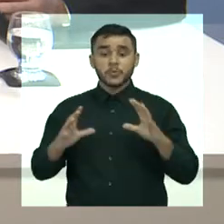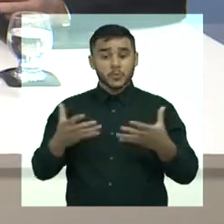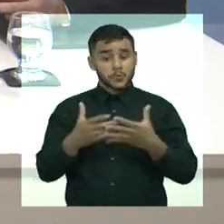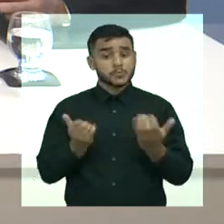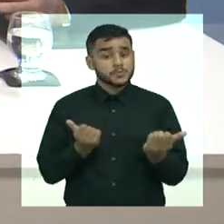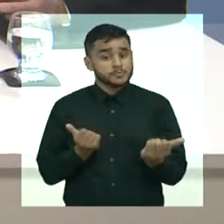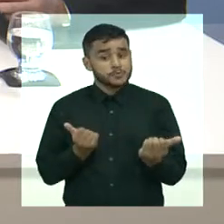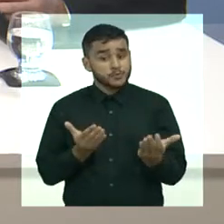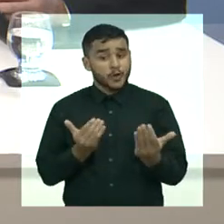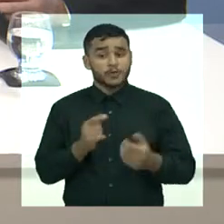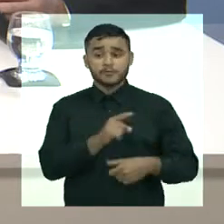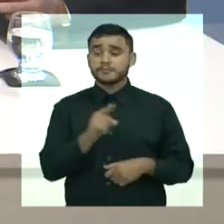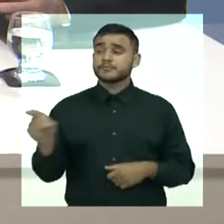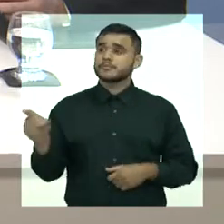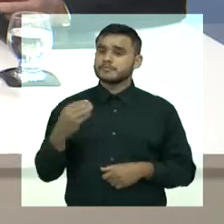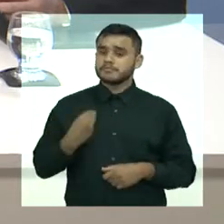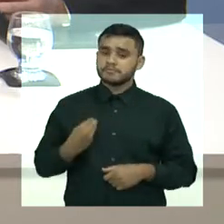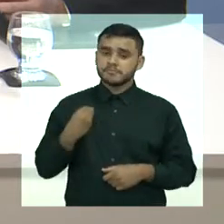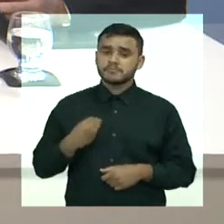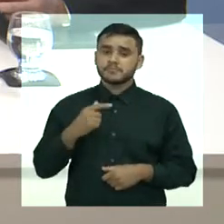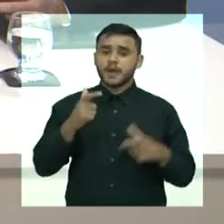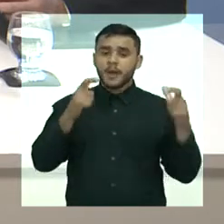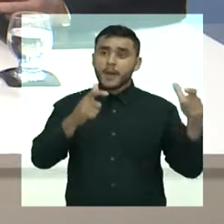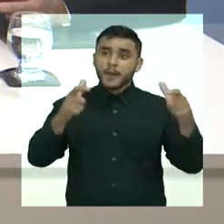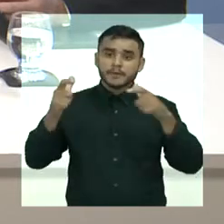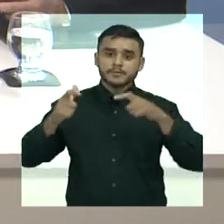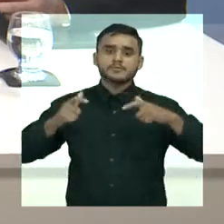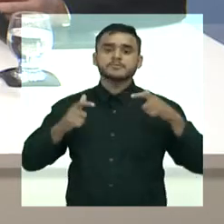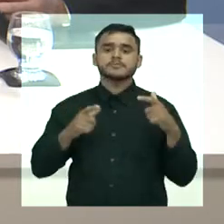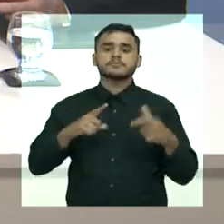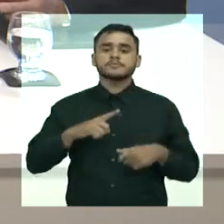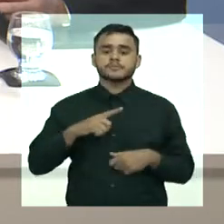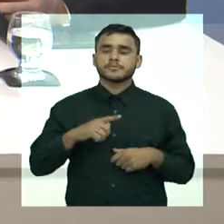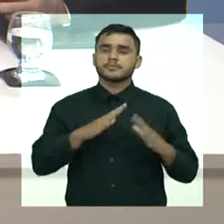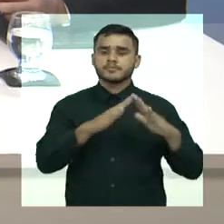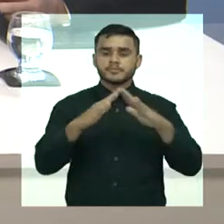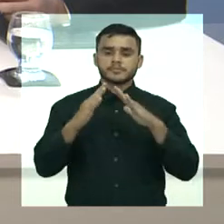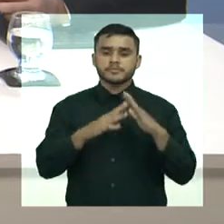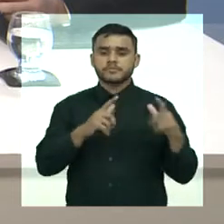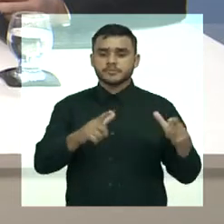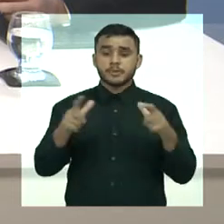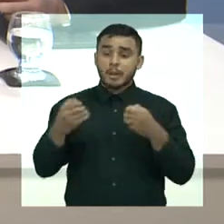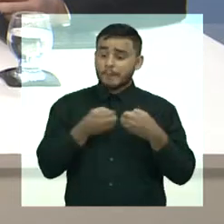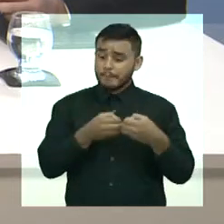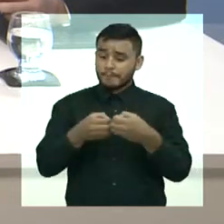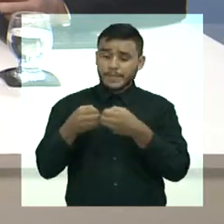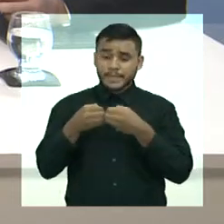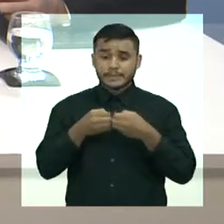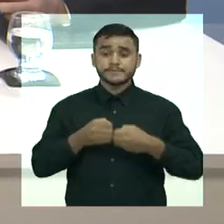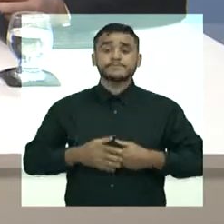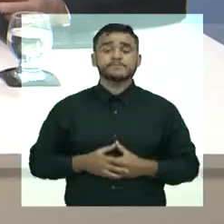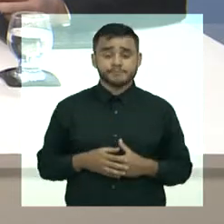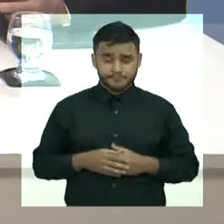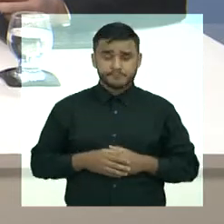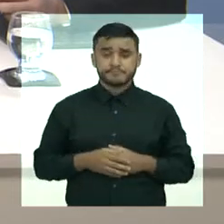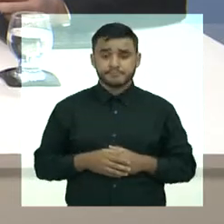um desporto no município e na localidade, além de bairros da adjacência.